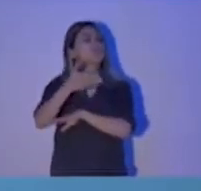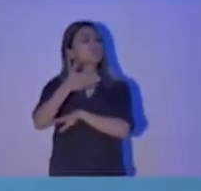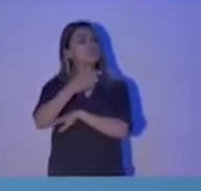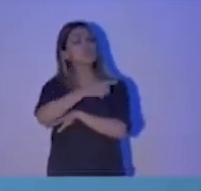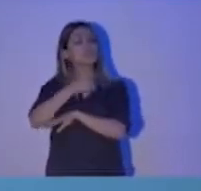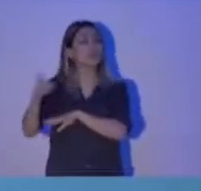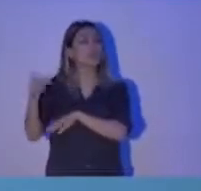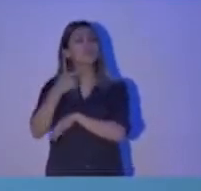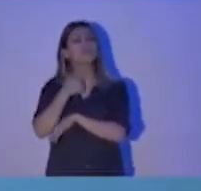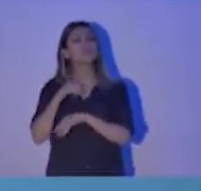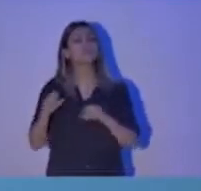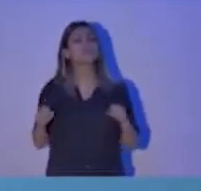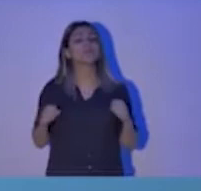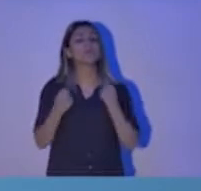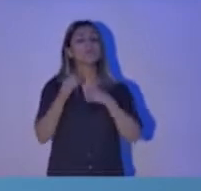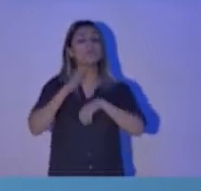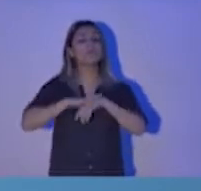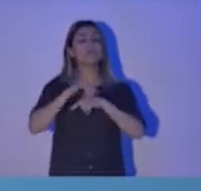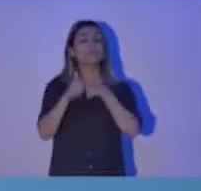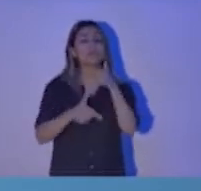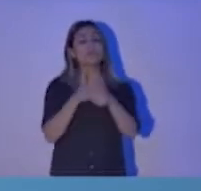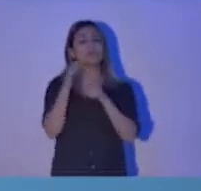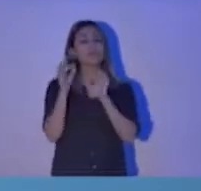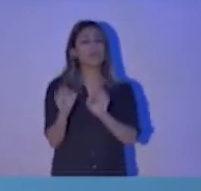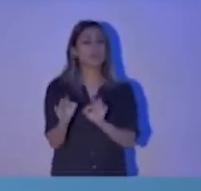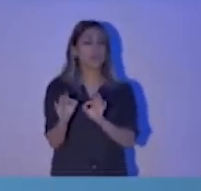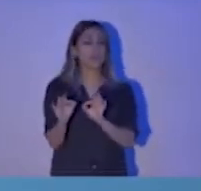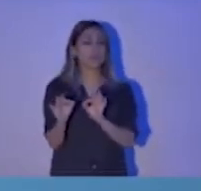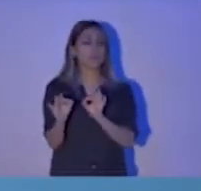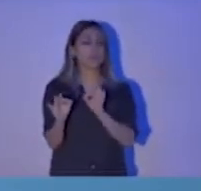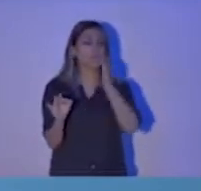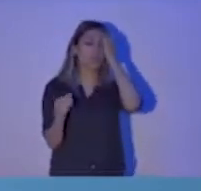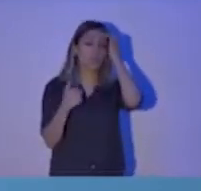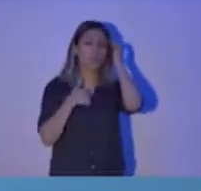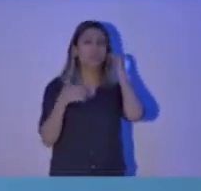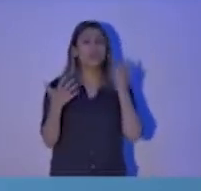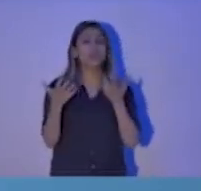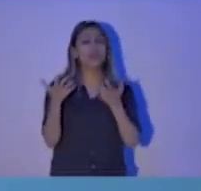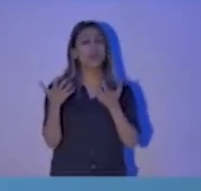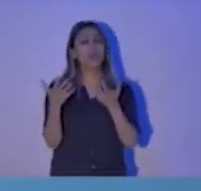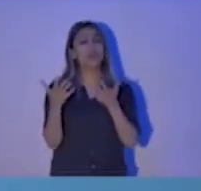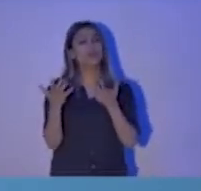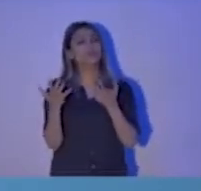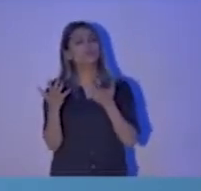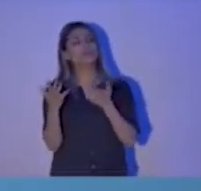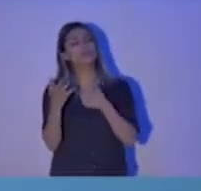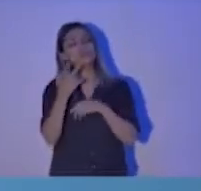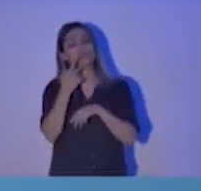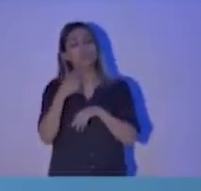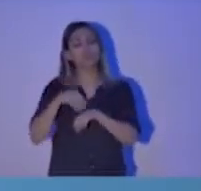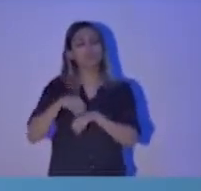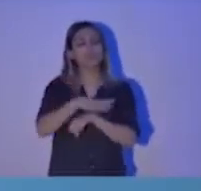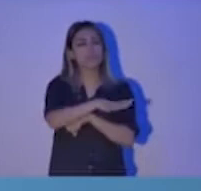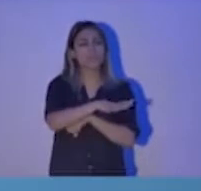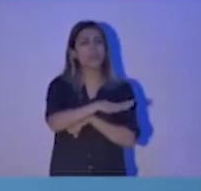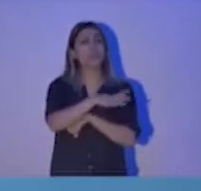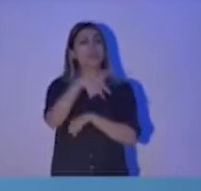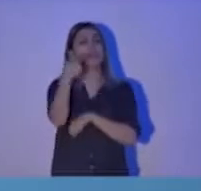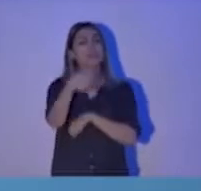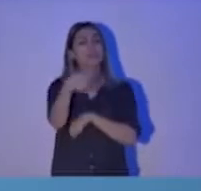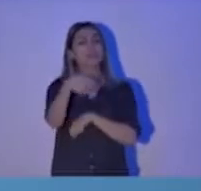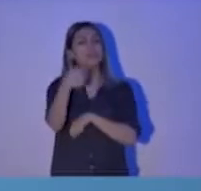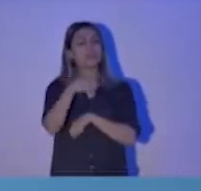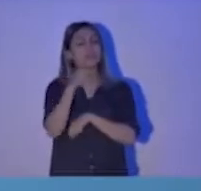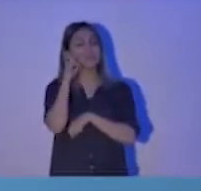intencionada, que eu finalizo com isso, né? que é um exercício que a gente tem que fazer. A gente tem que enxergar a boa fé no